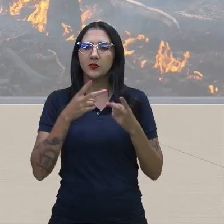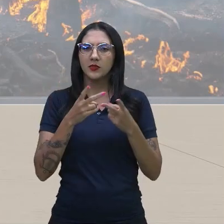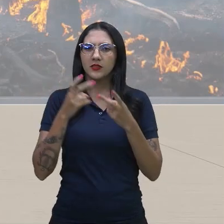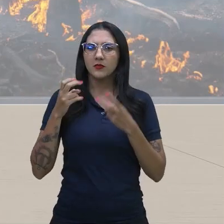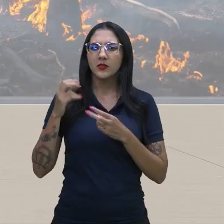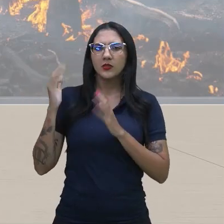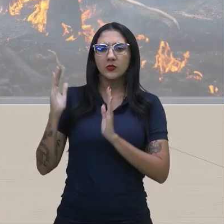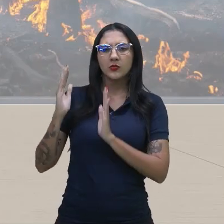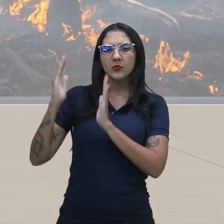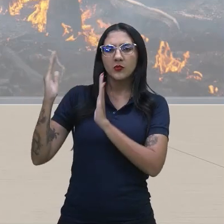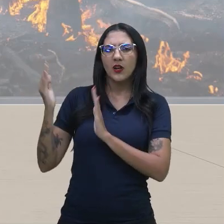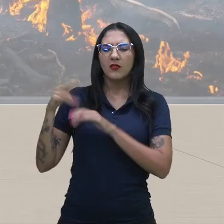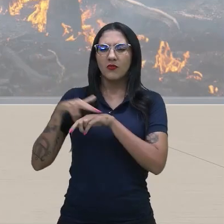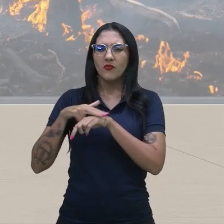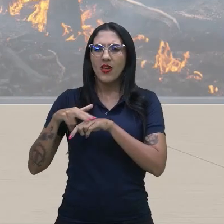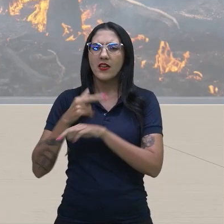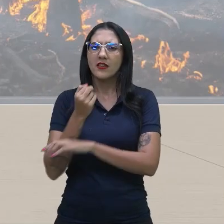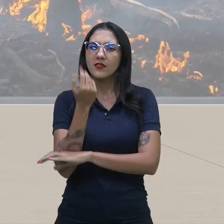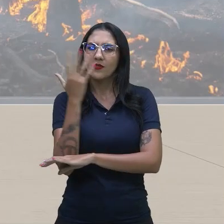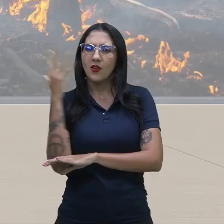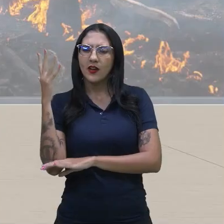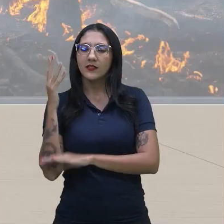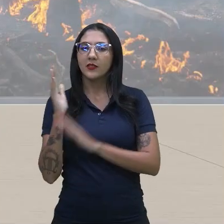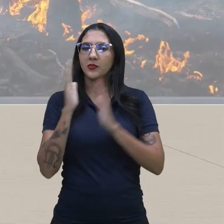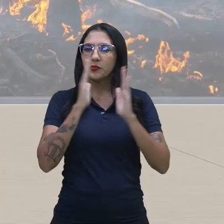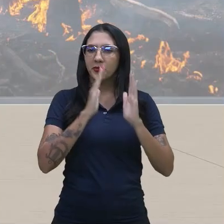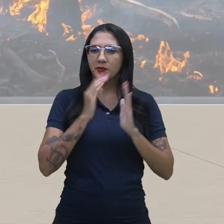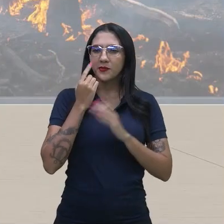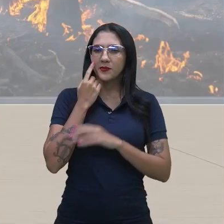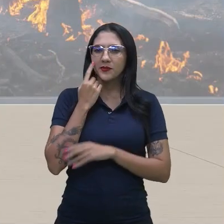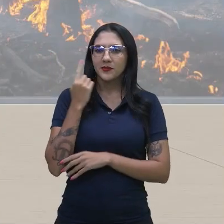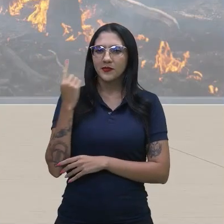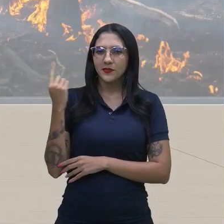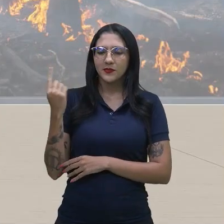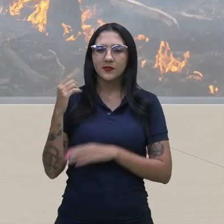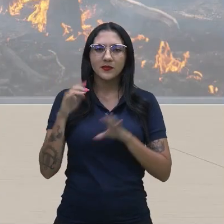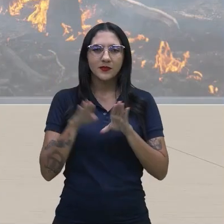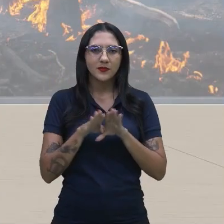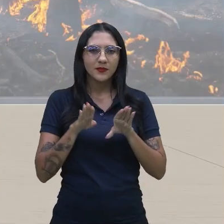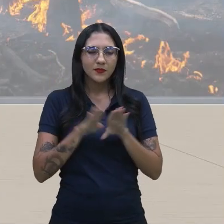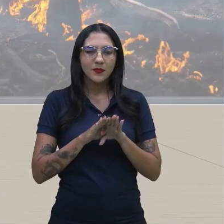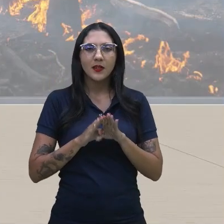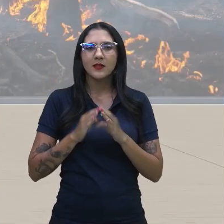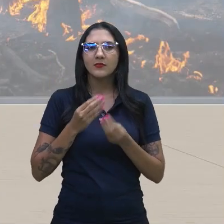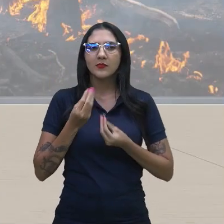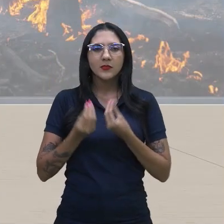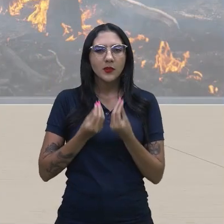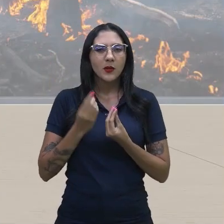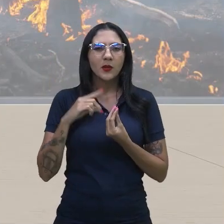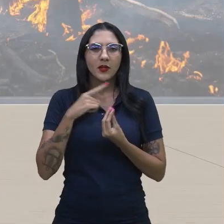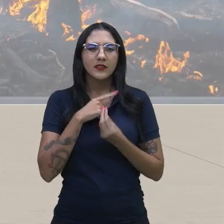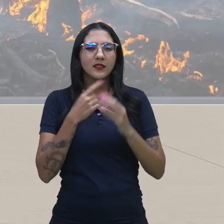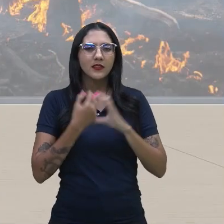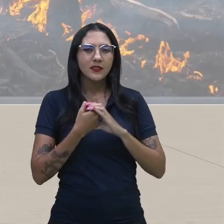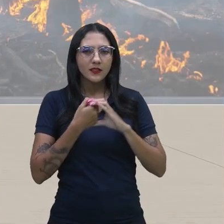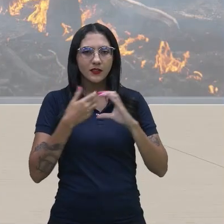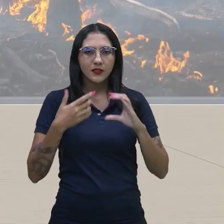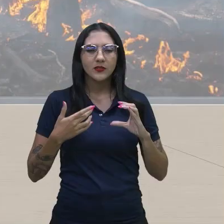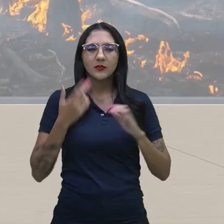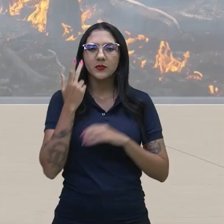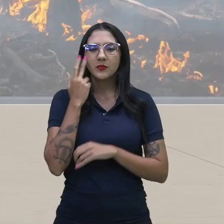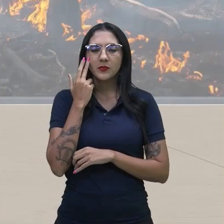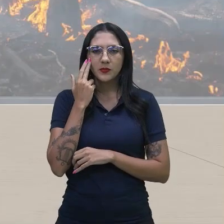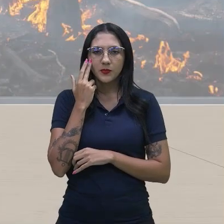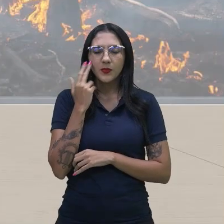né, o verde, a floresta em pé, e do outro lado, né, algo que se tornou aí para a gente bastante comum, né? Essas